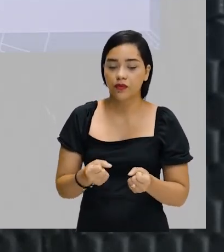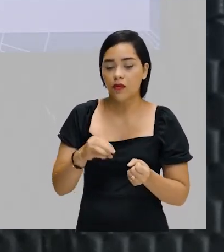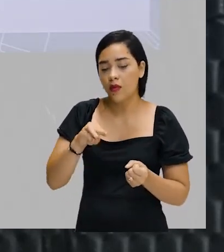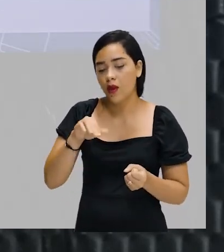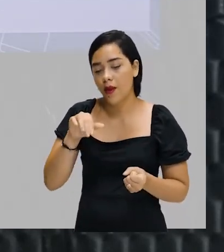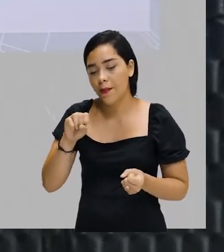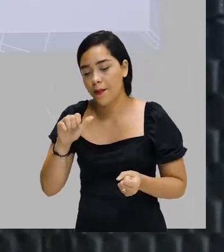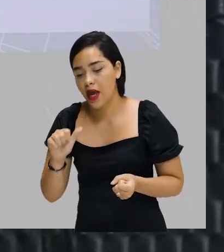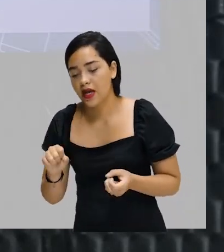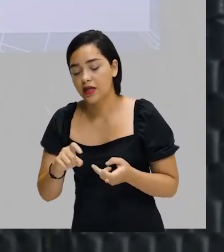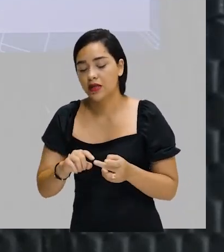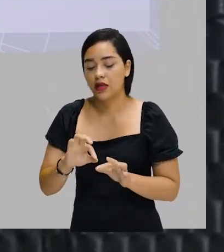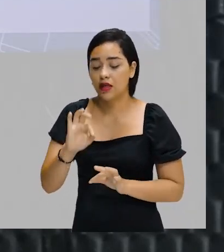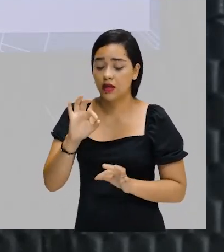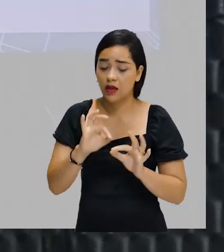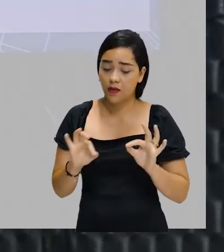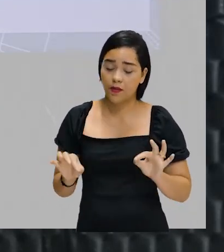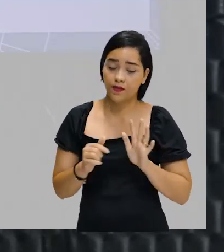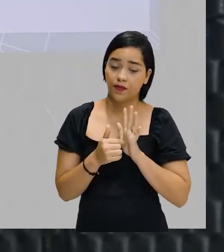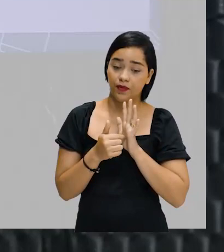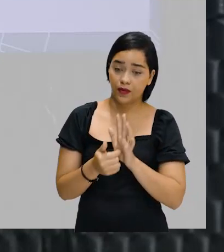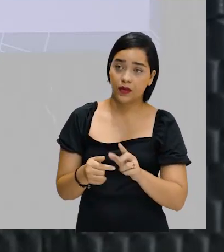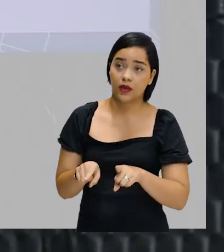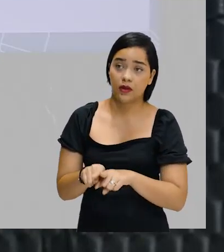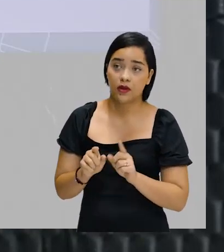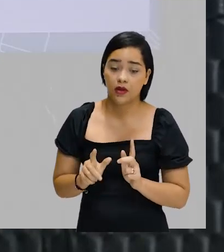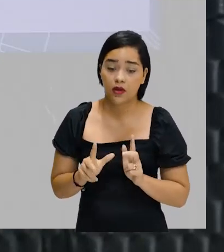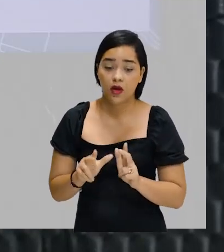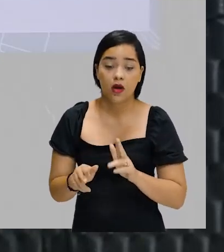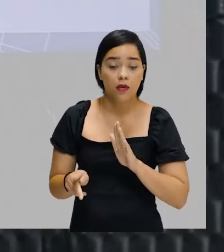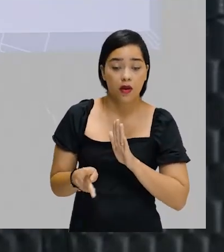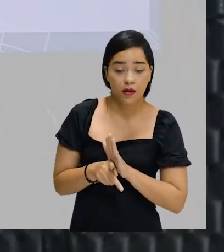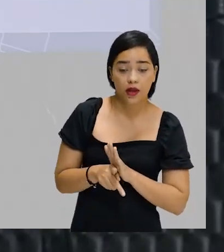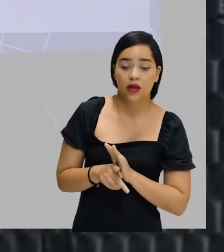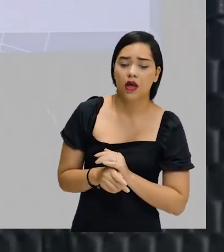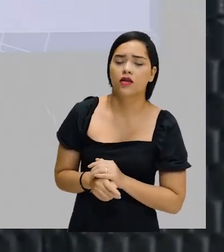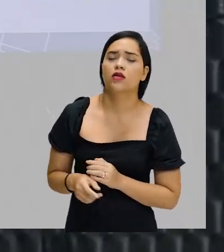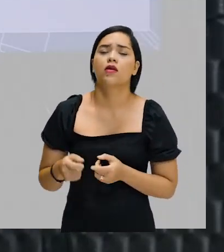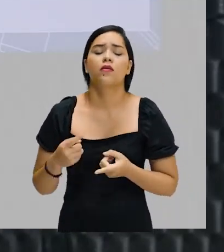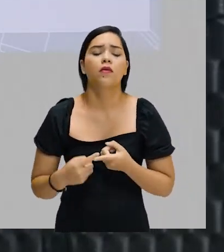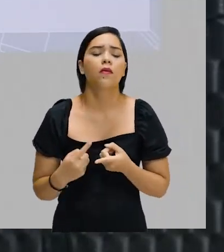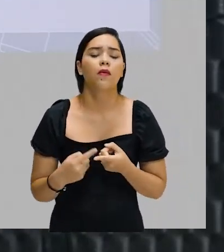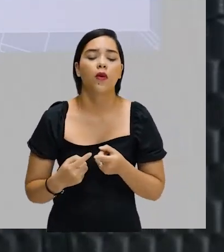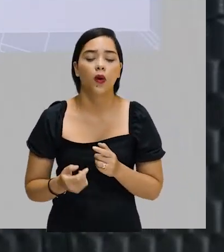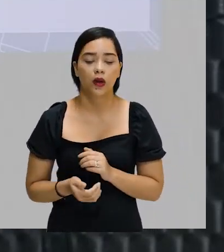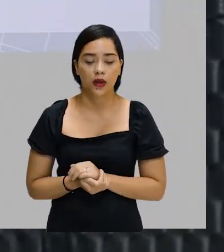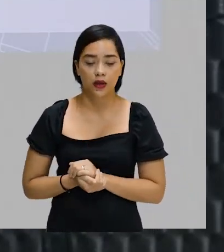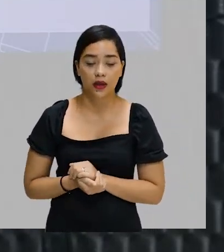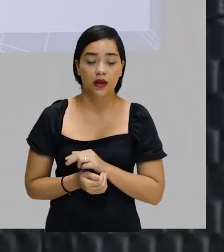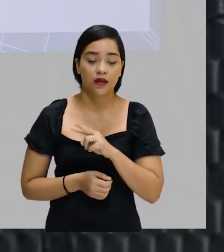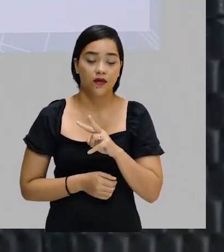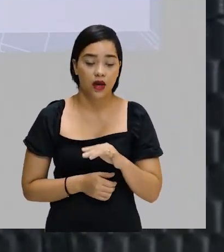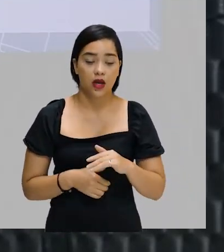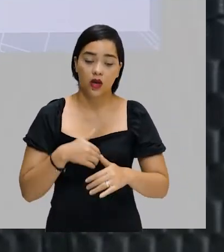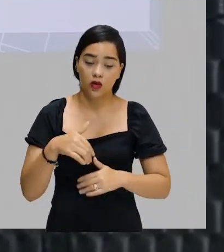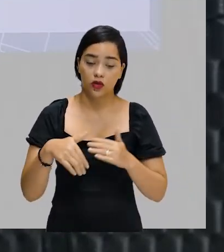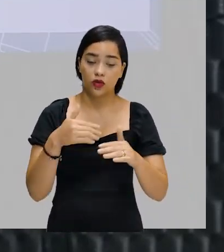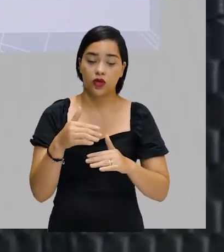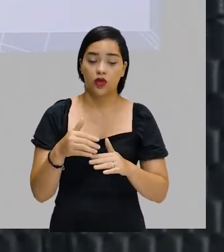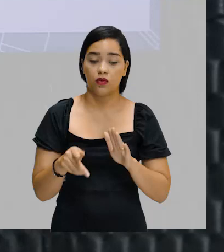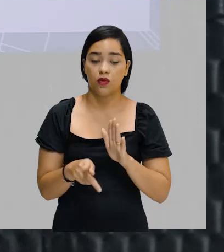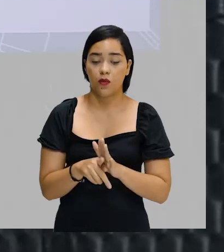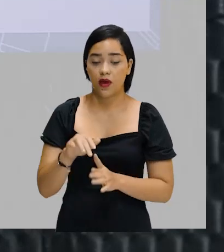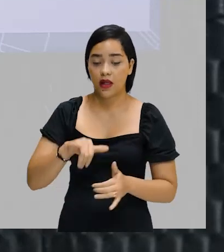e tamanhos apresenta as mesmas propriedades. Por quê, turma? Porque eles vão constituir